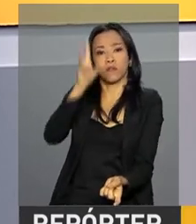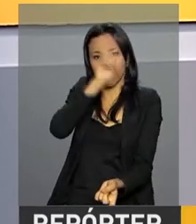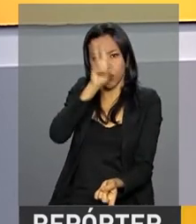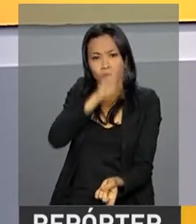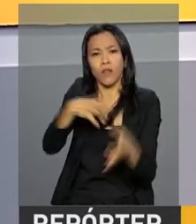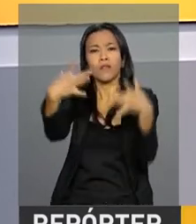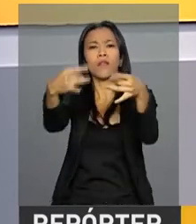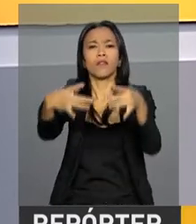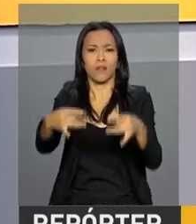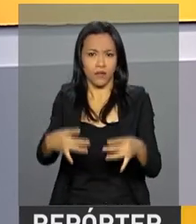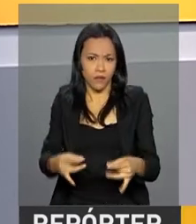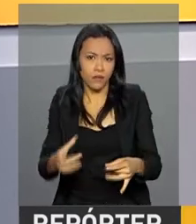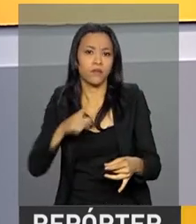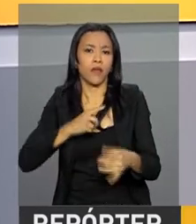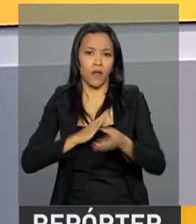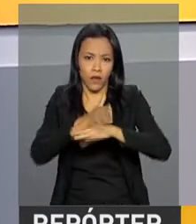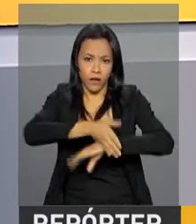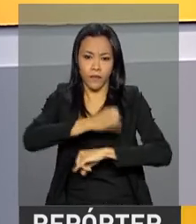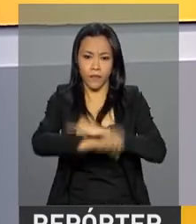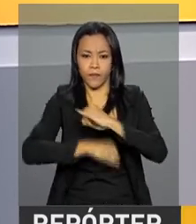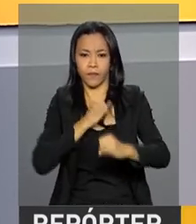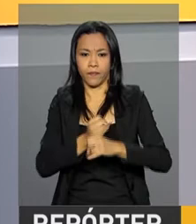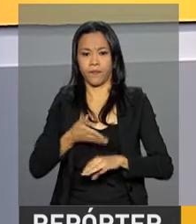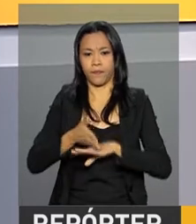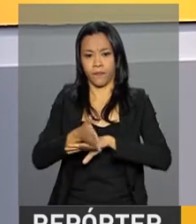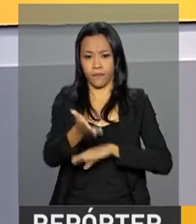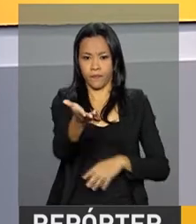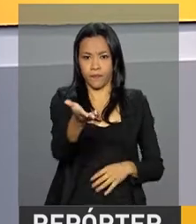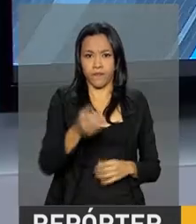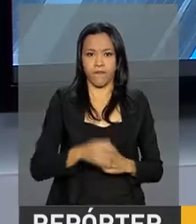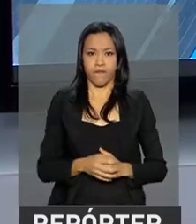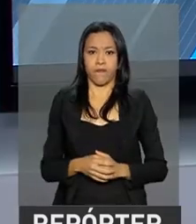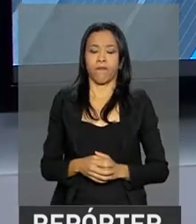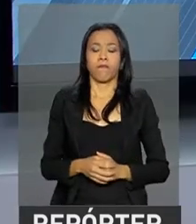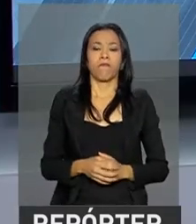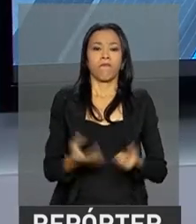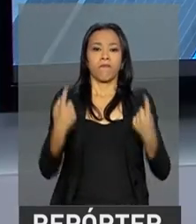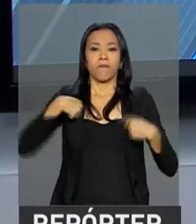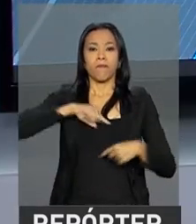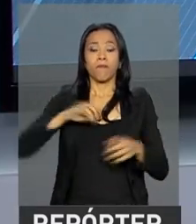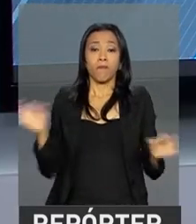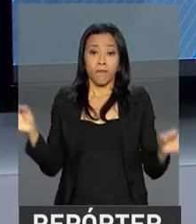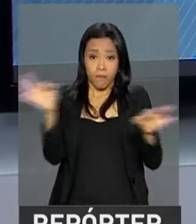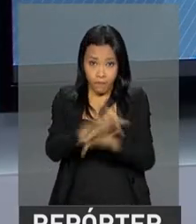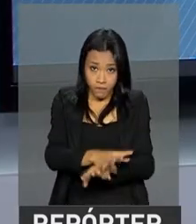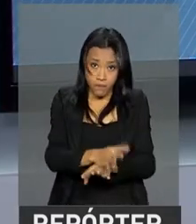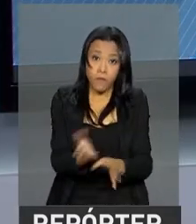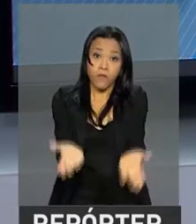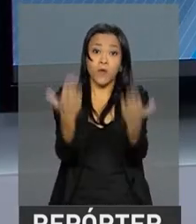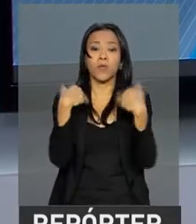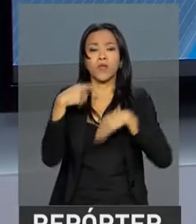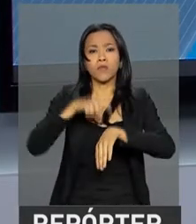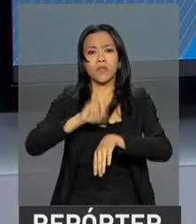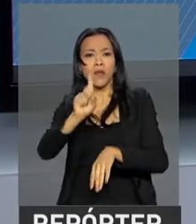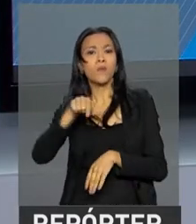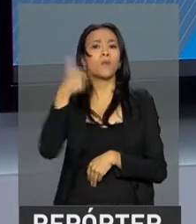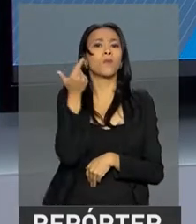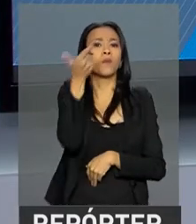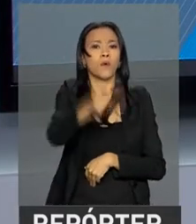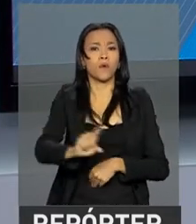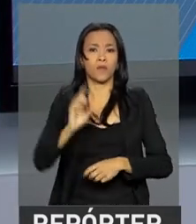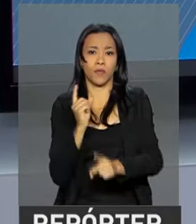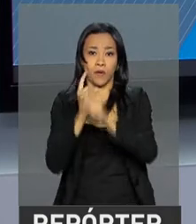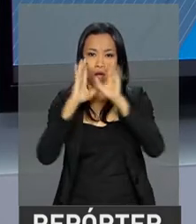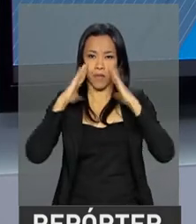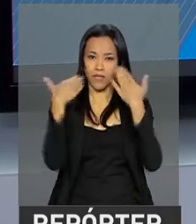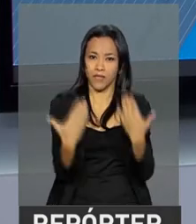Os detalhes você encontra na página eletrônica do FNDE. Nós ficamos por aqui. Voltamos em uma hora na próxima edição